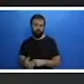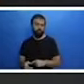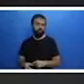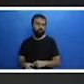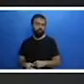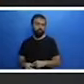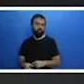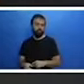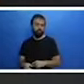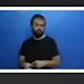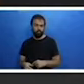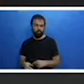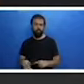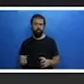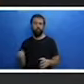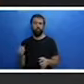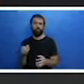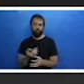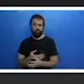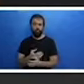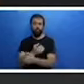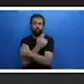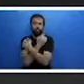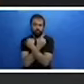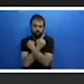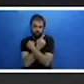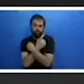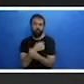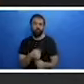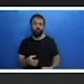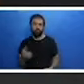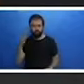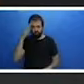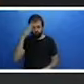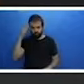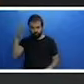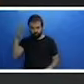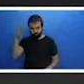esteja junto a gente vai ficando por aqui um abraço para vocês obrigado valeu tchau